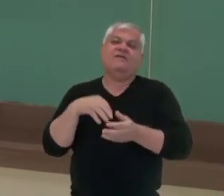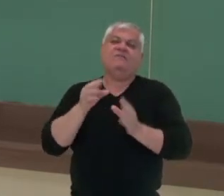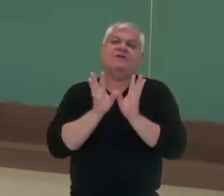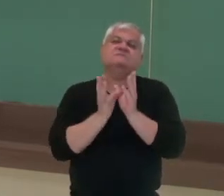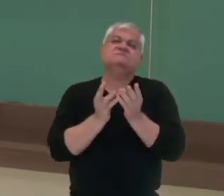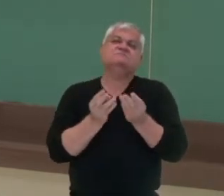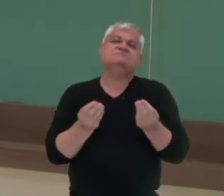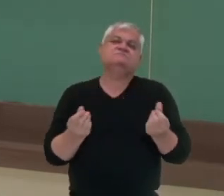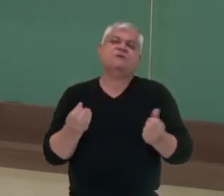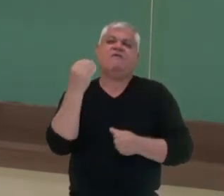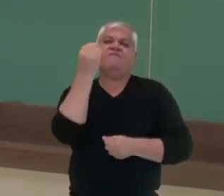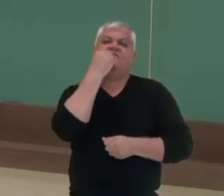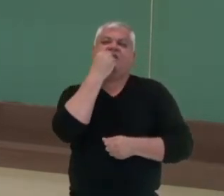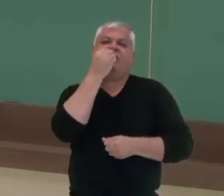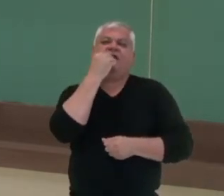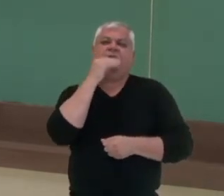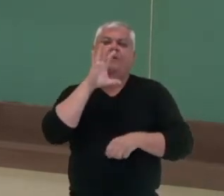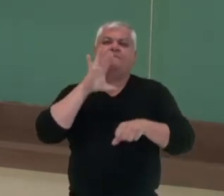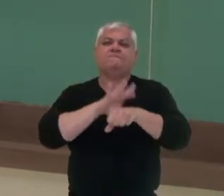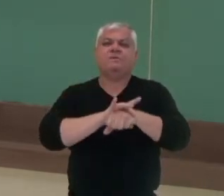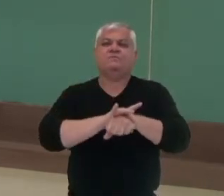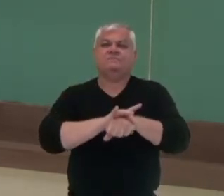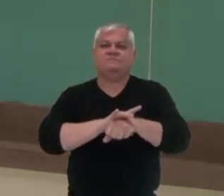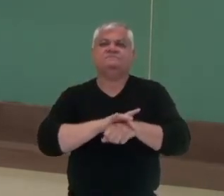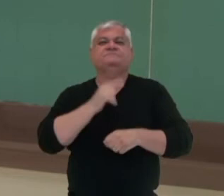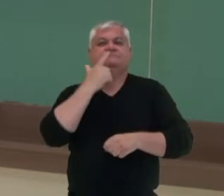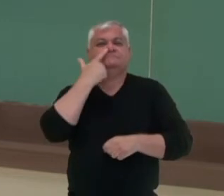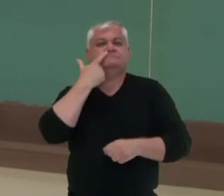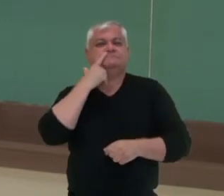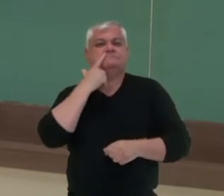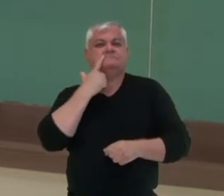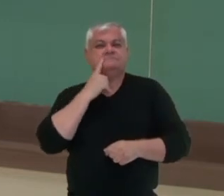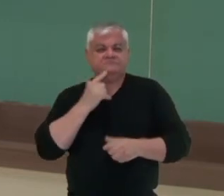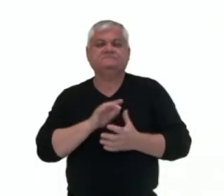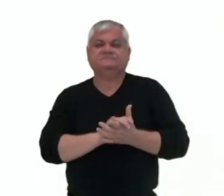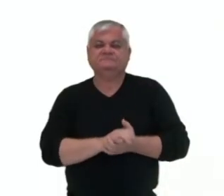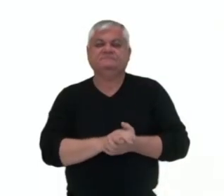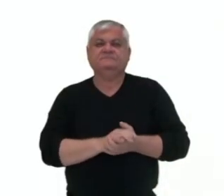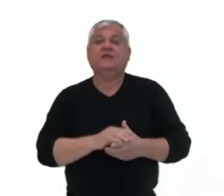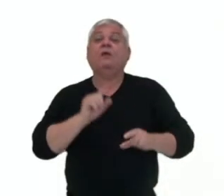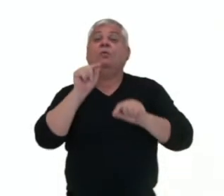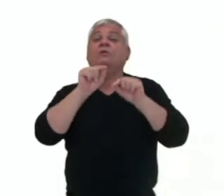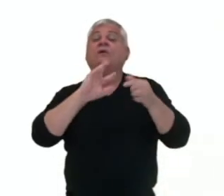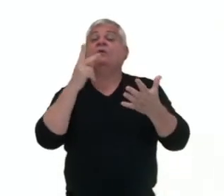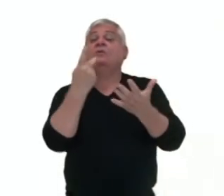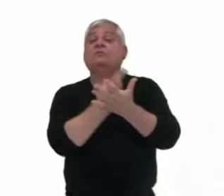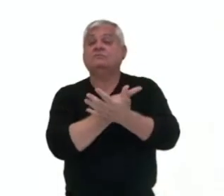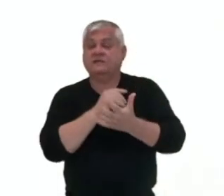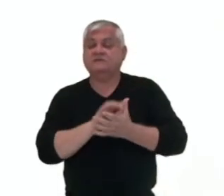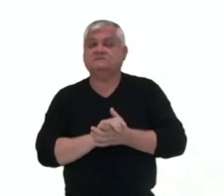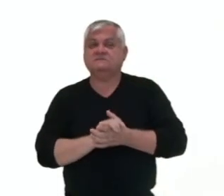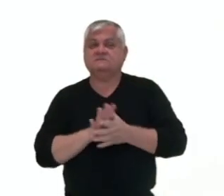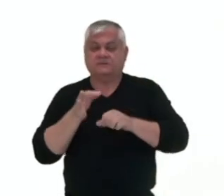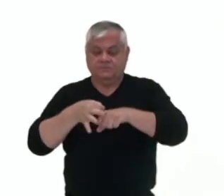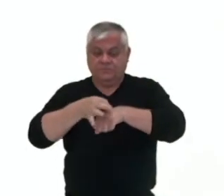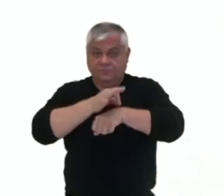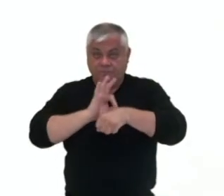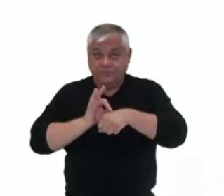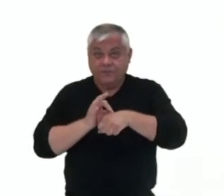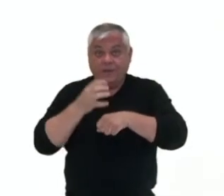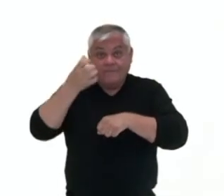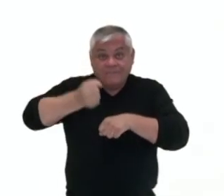de o câncer, né? Leucemia. O que acontece? Esses glóbulos